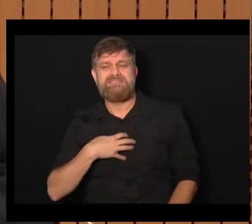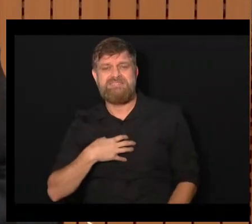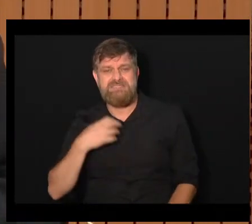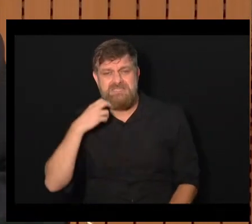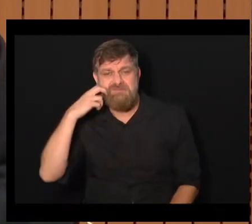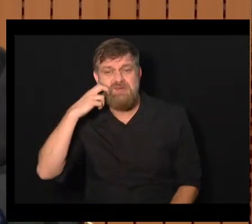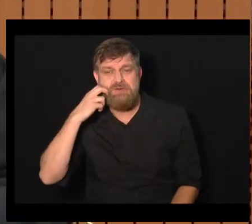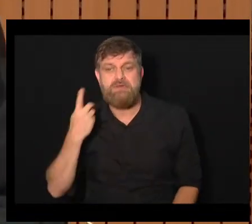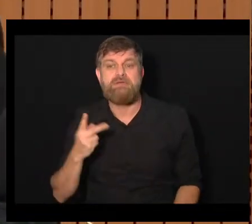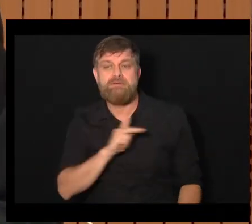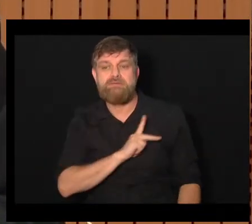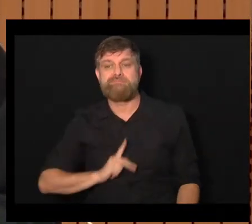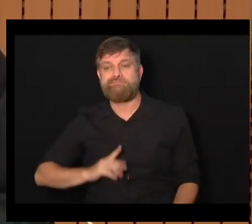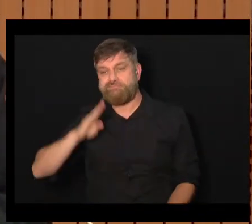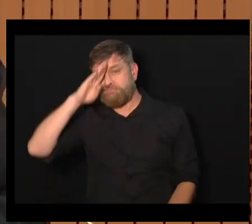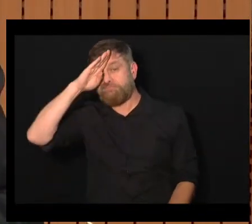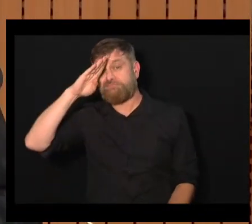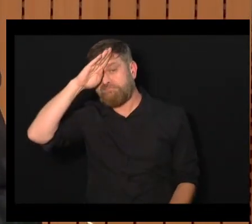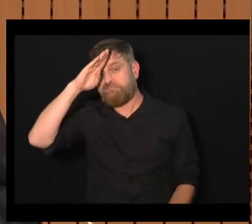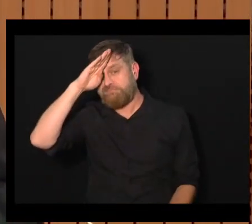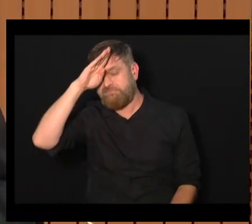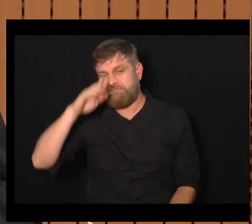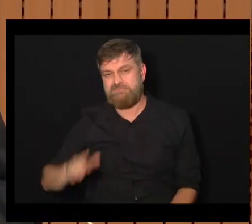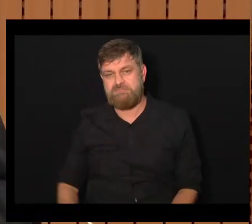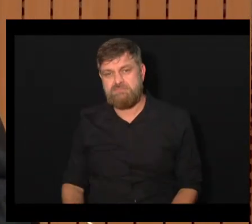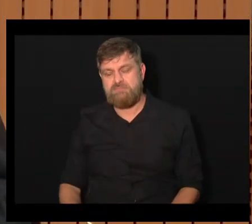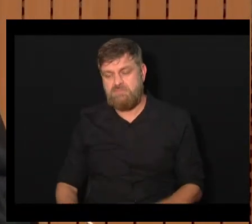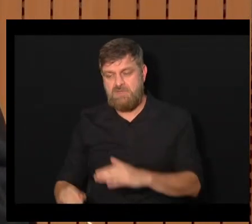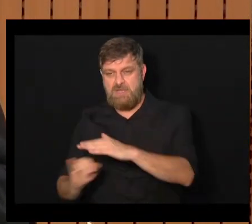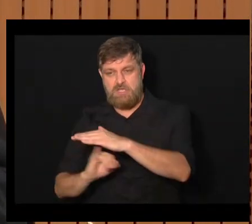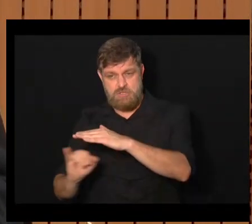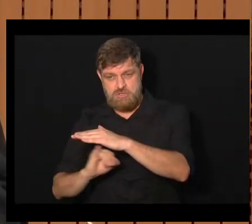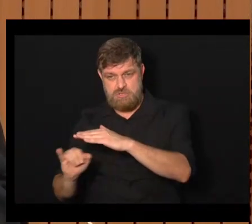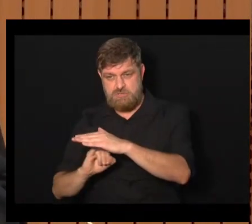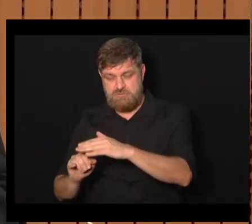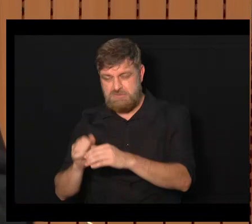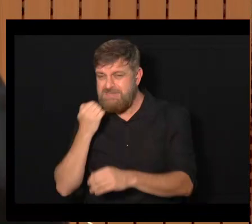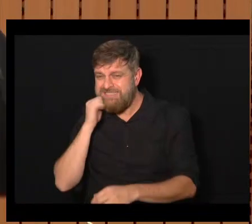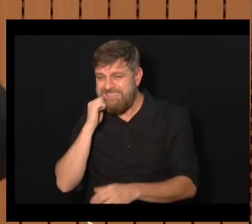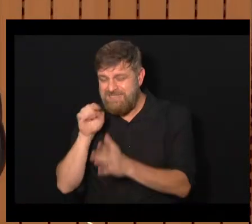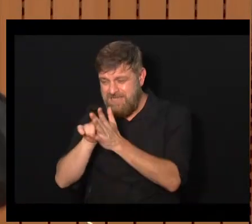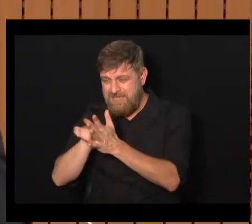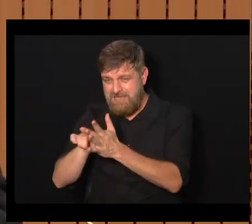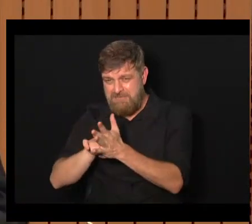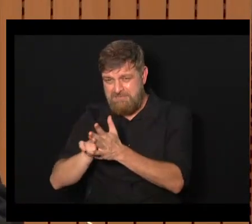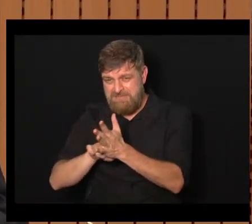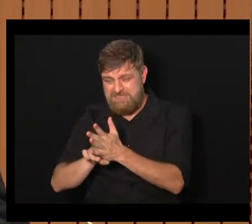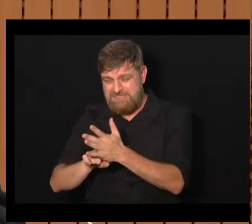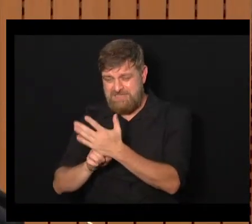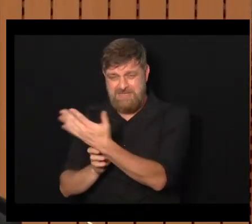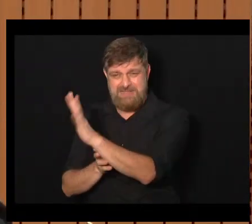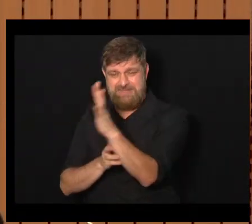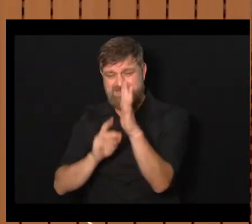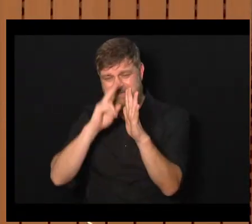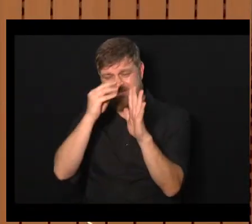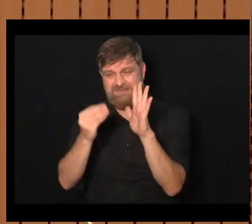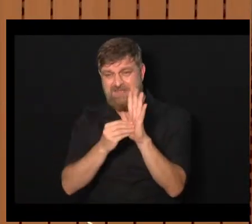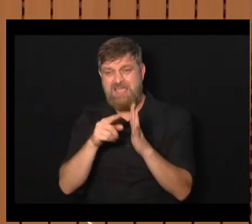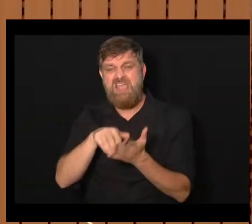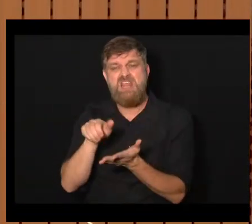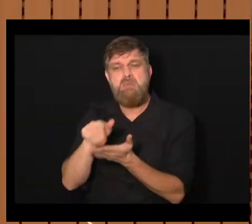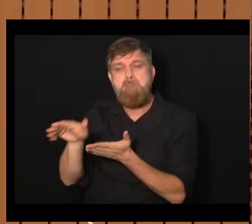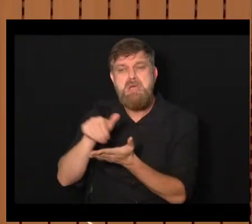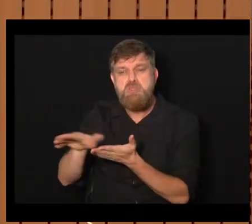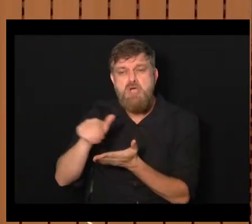Jair Bolsonaro no que diz respeito ao INPE, né, as instituições científicas do Brasil, demitindo cientistas renomados